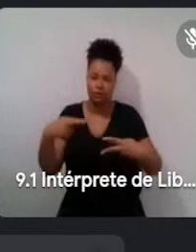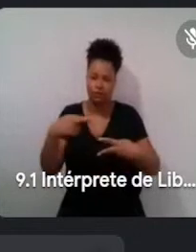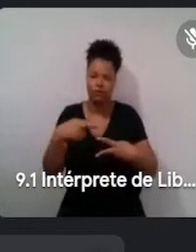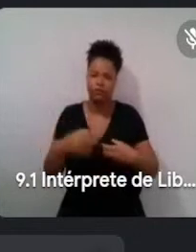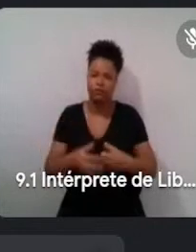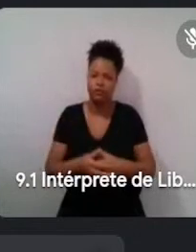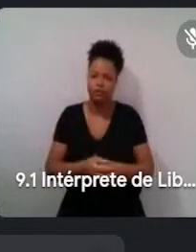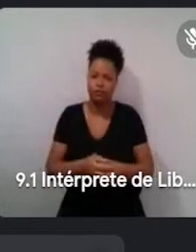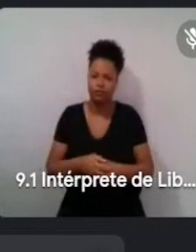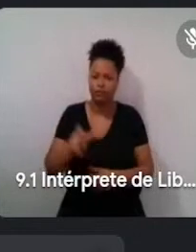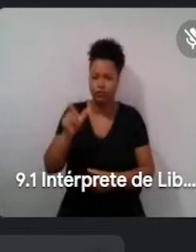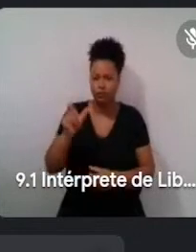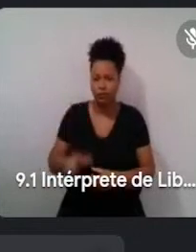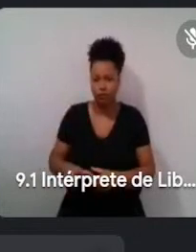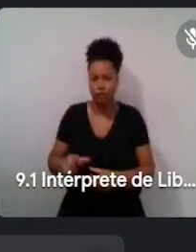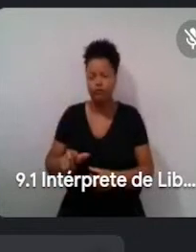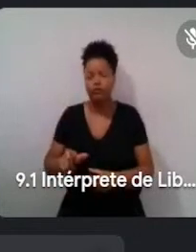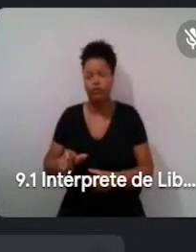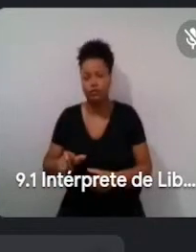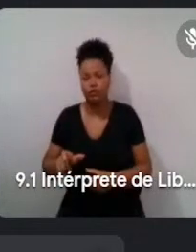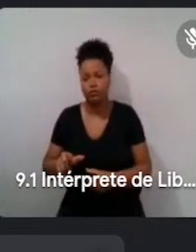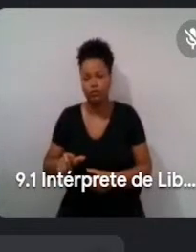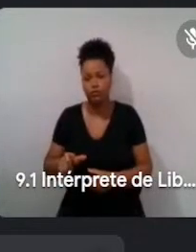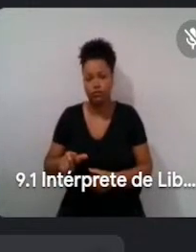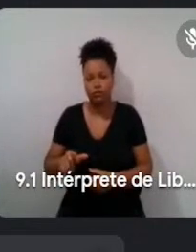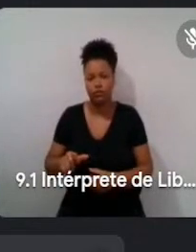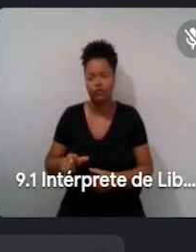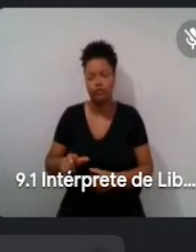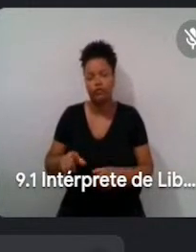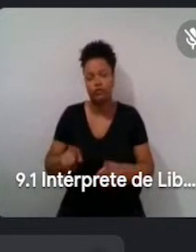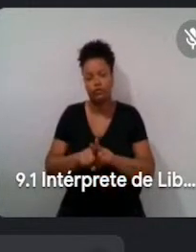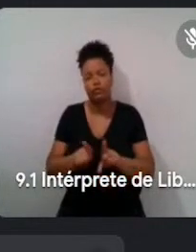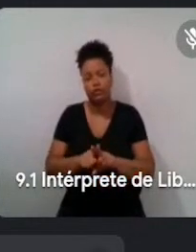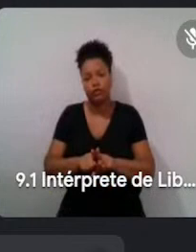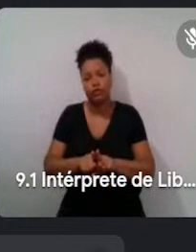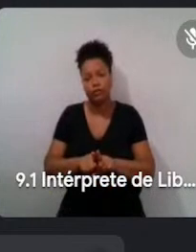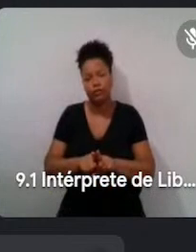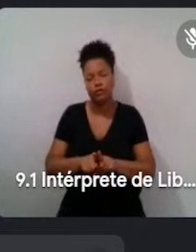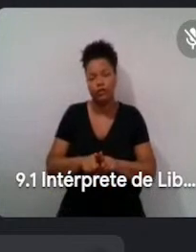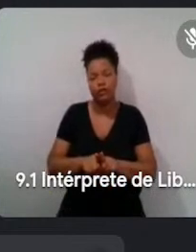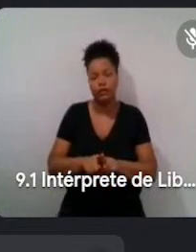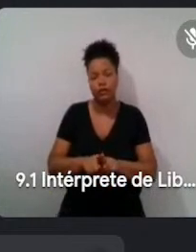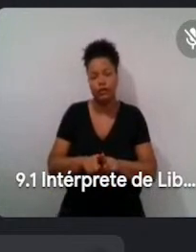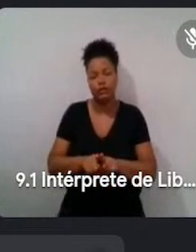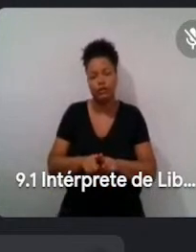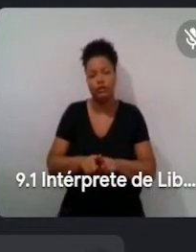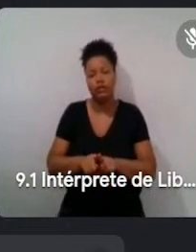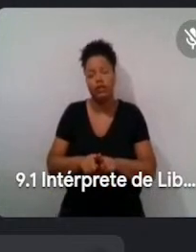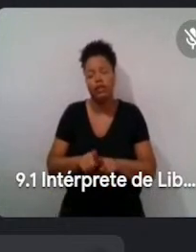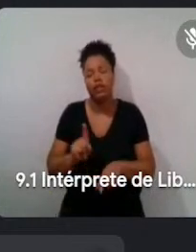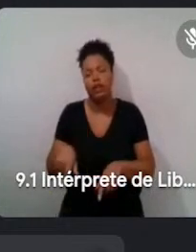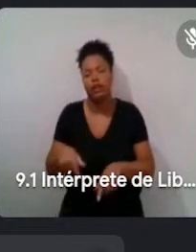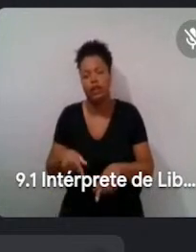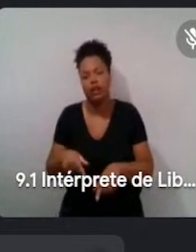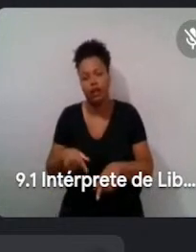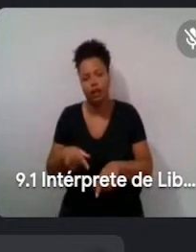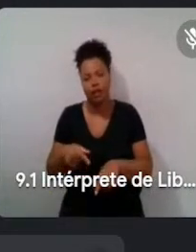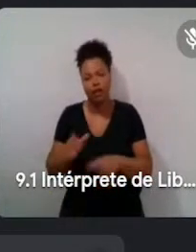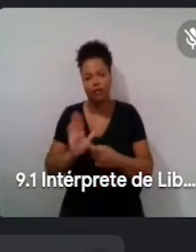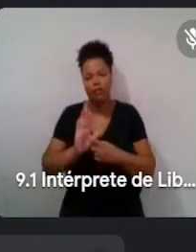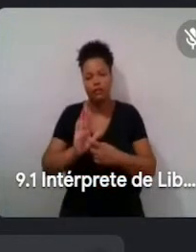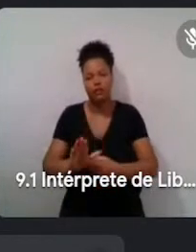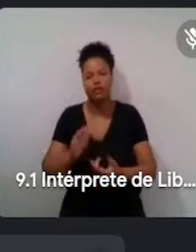recorrente também apontava uma perda de objeto, porque com a decisão liminar teria sido retirada e,